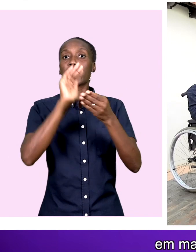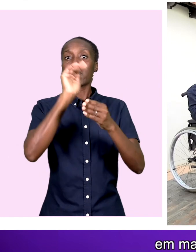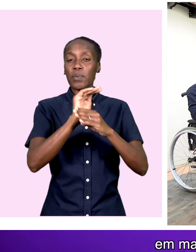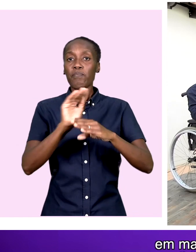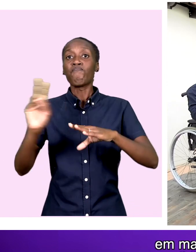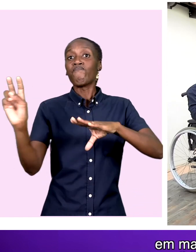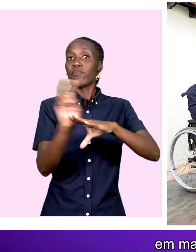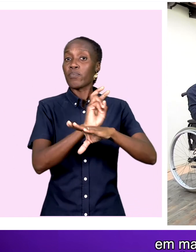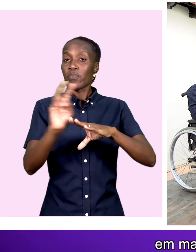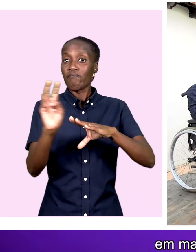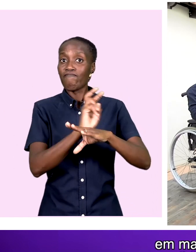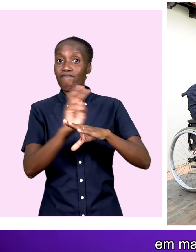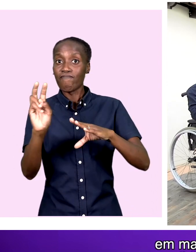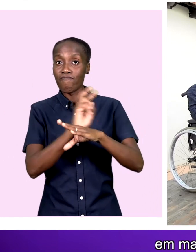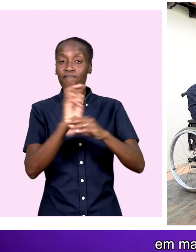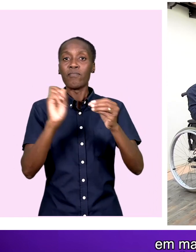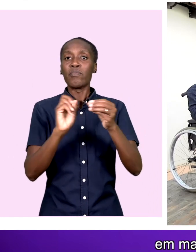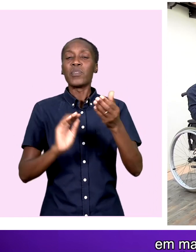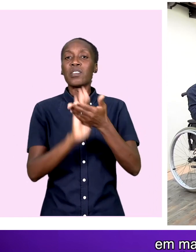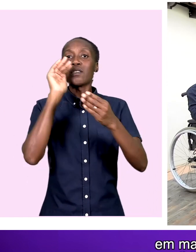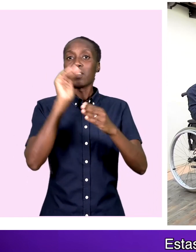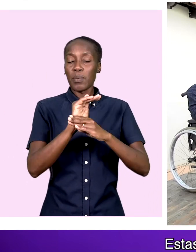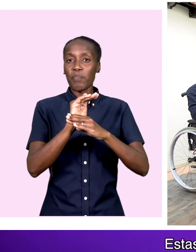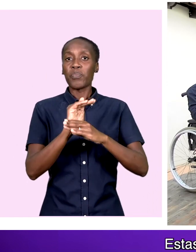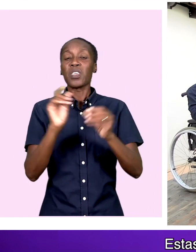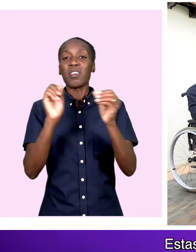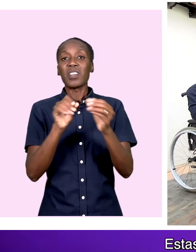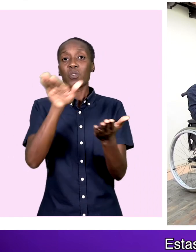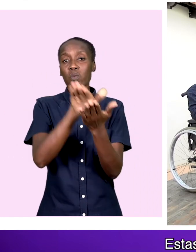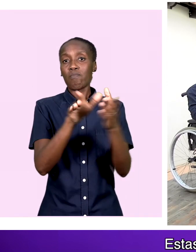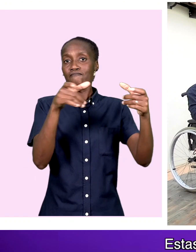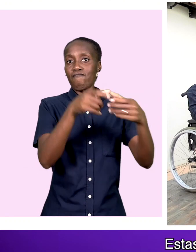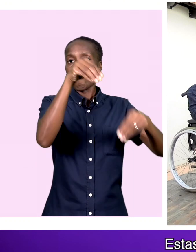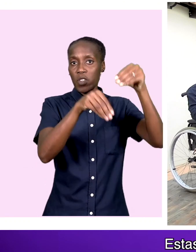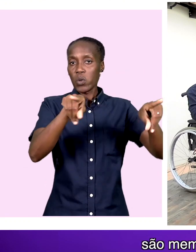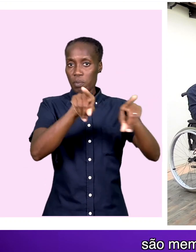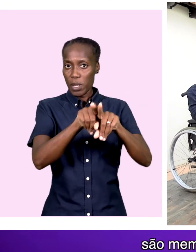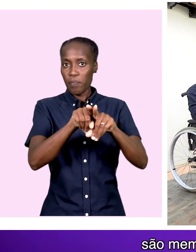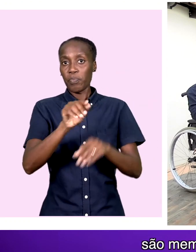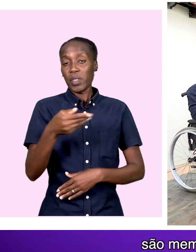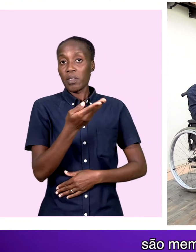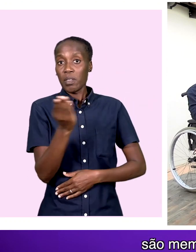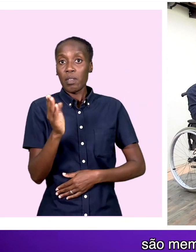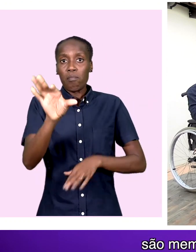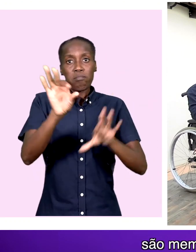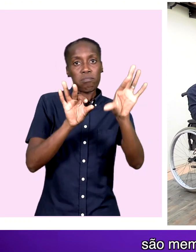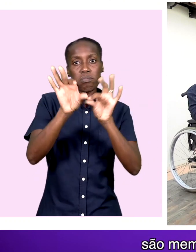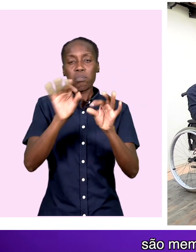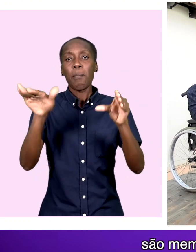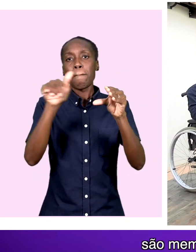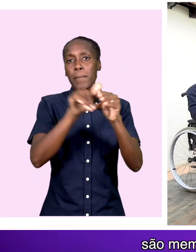auditoria de acessibilidade, observação eleitoral também. E nessas pessoas foram selecionadas alguns membros das